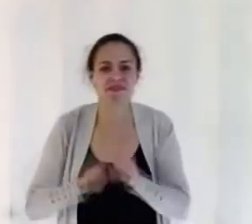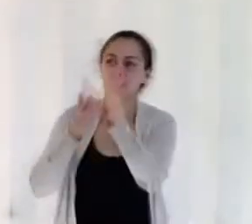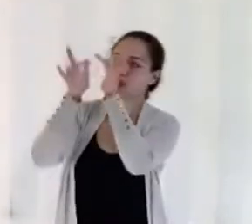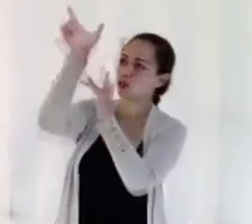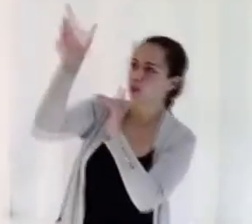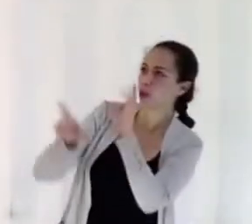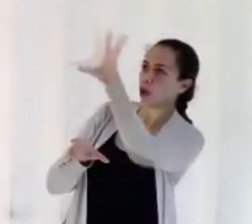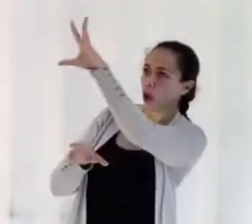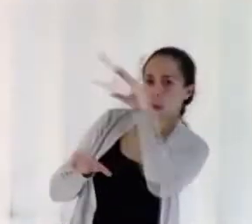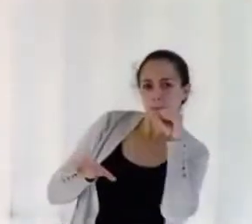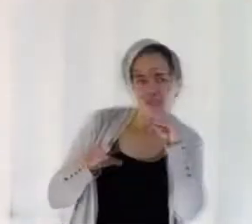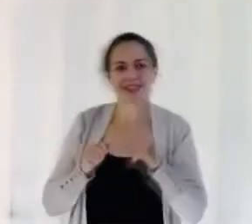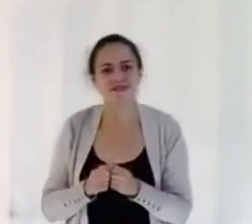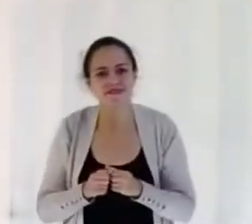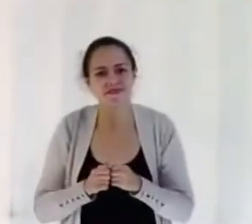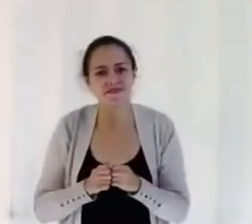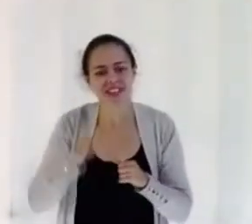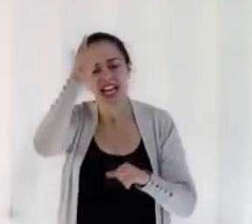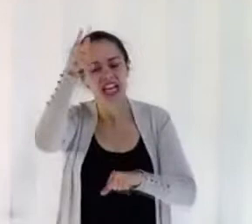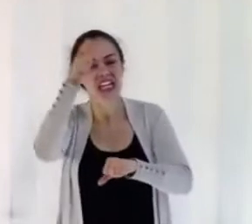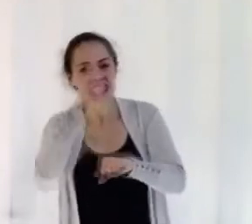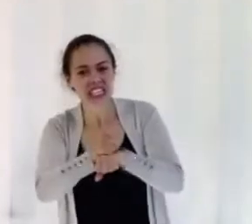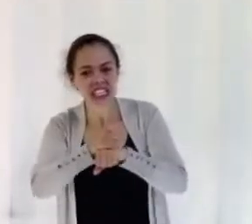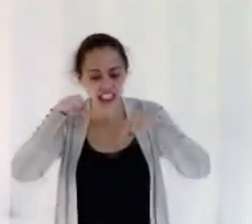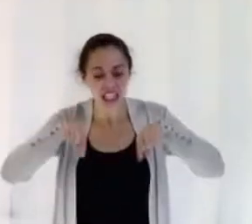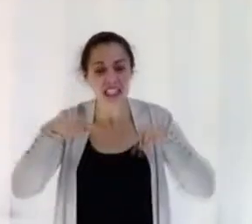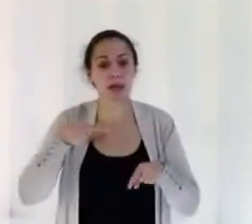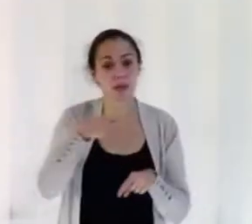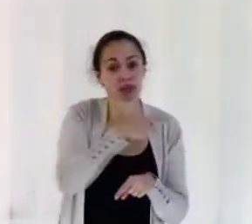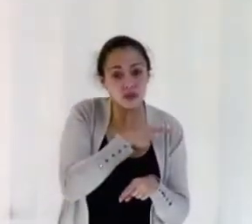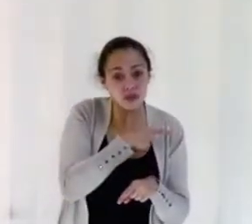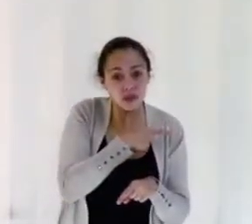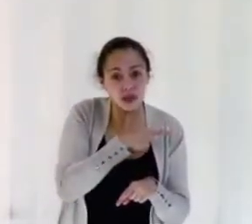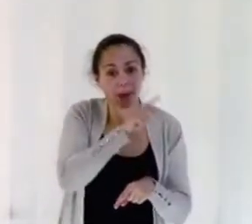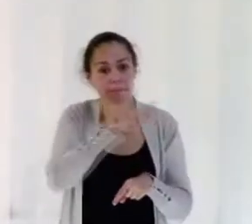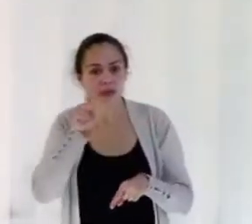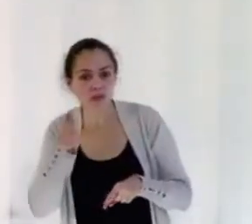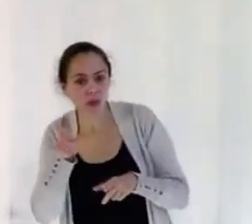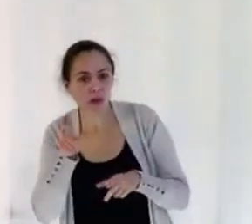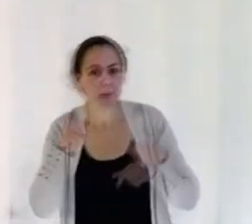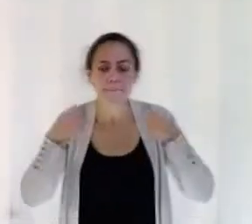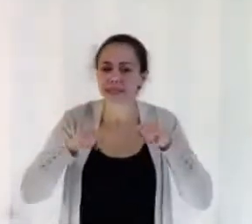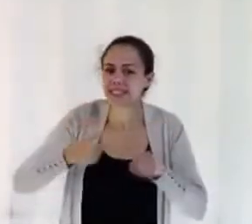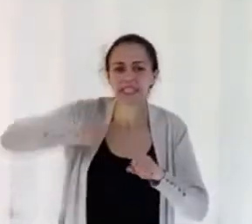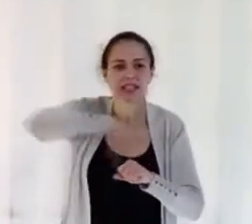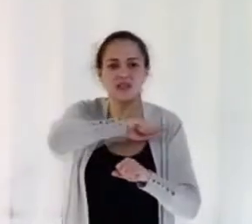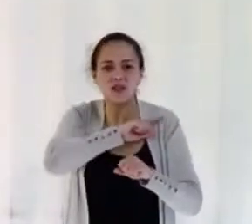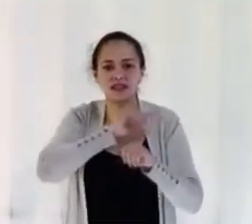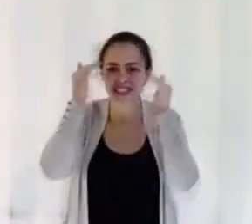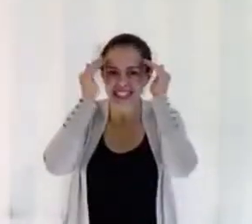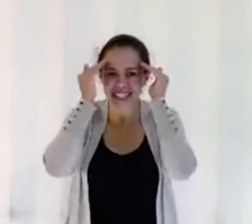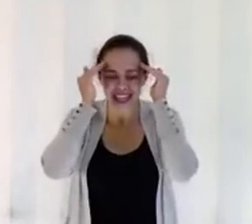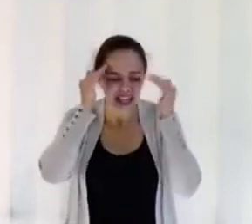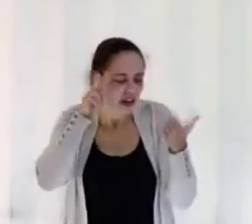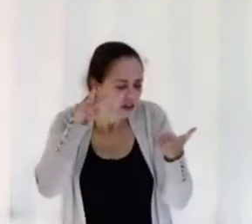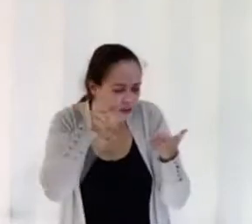precisa olhar para Cristo. O pastor não está isento de crítica. Ele precisa muitas das vezes entender a importância